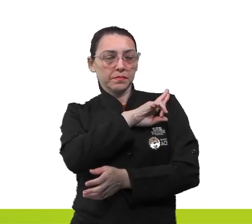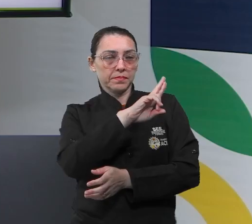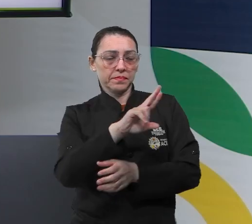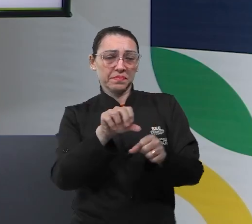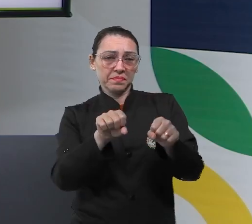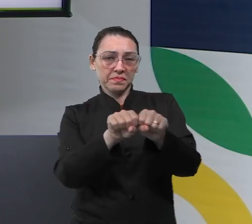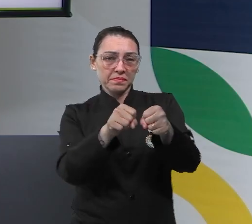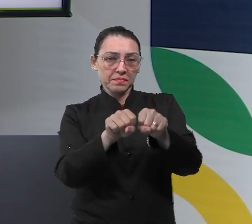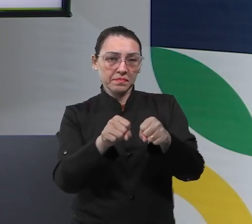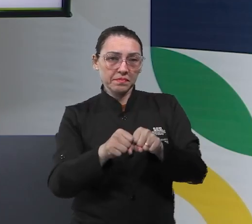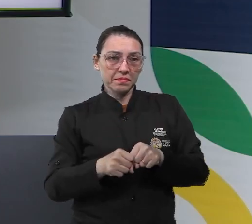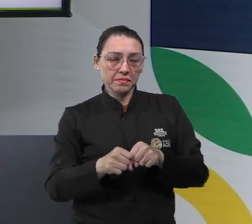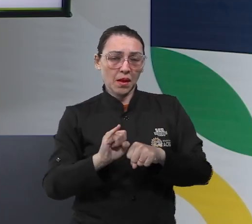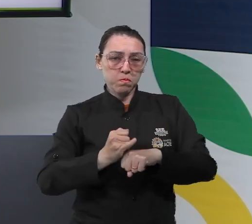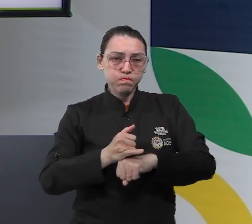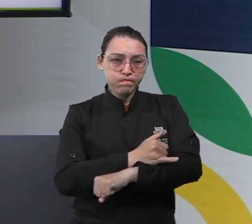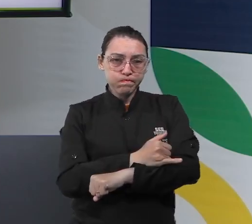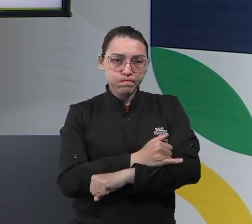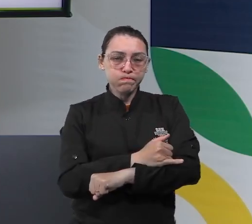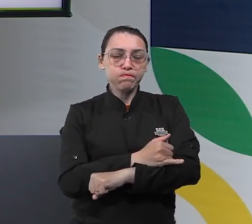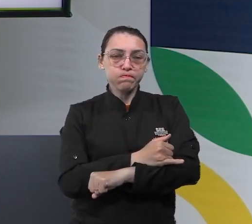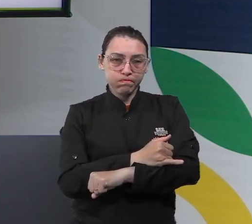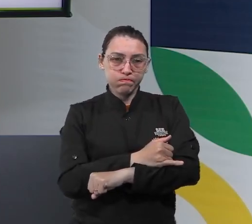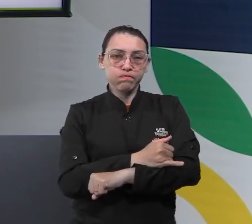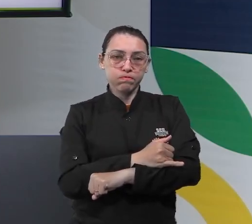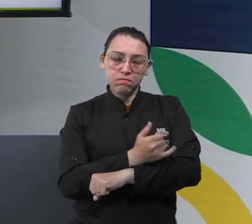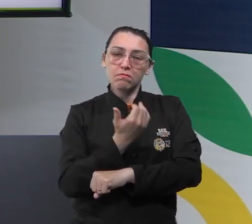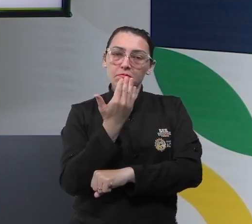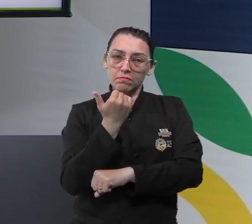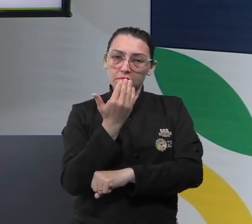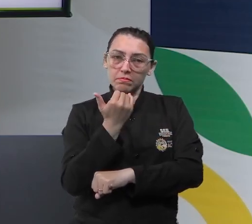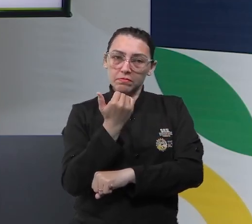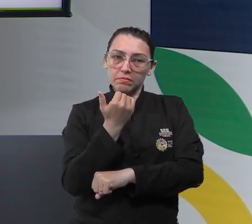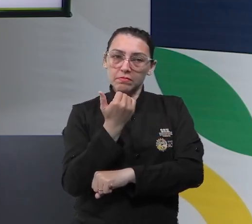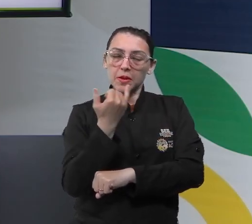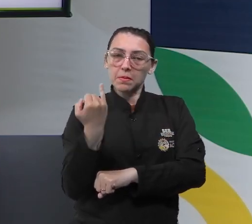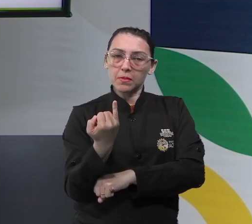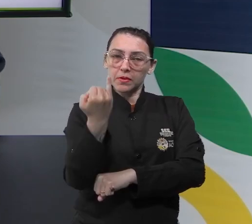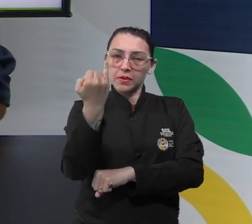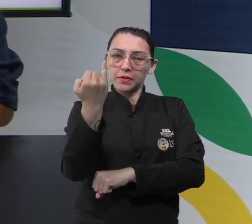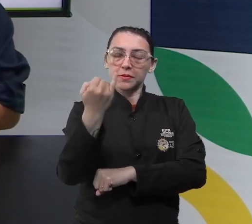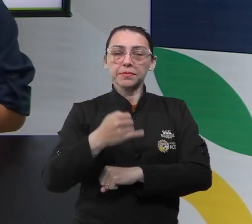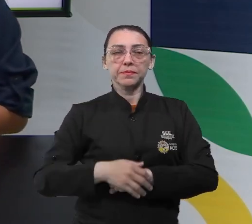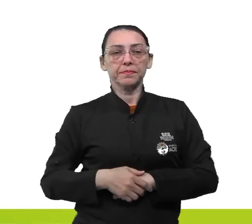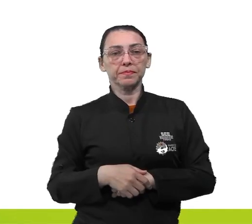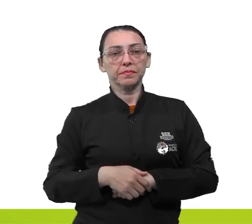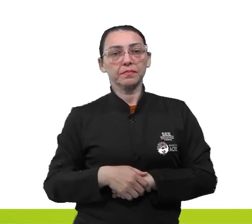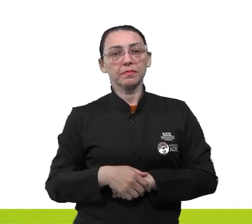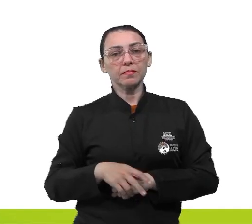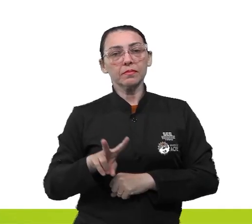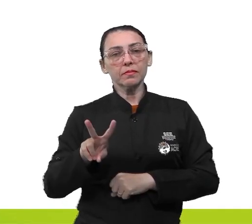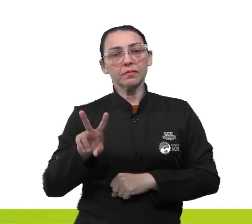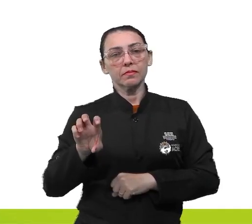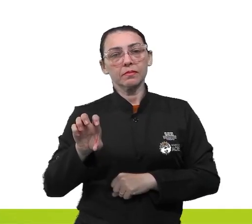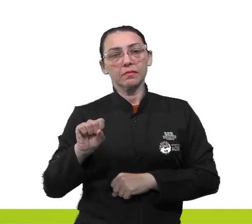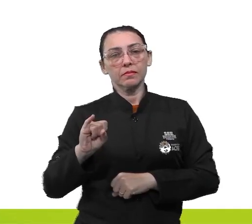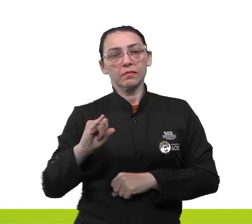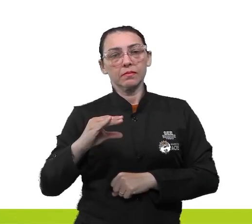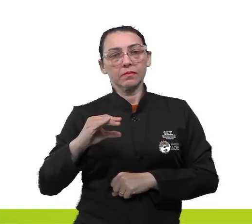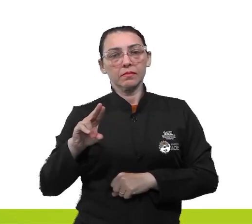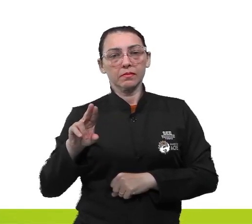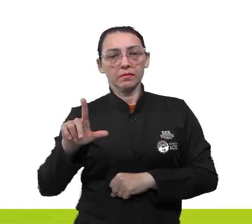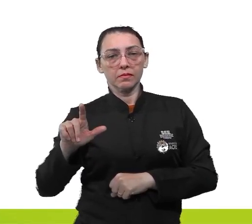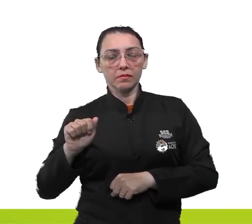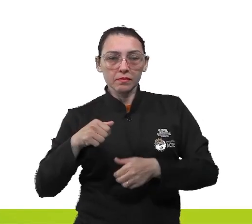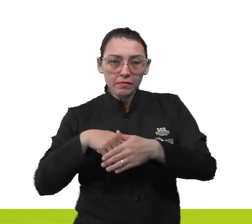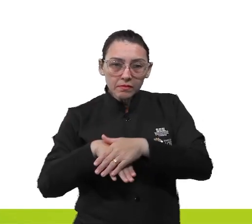quebrar a gordura que a gente come, então é muito importante. A vesícula biliar, por sua vez, ela